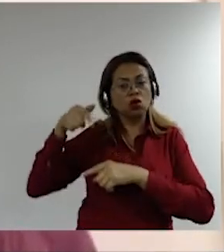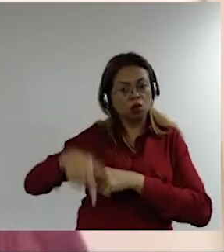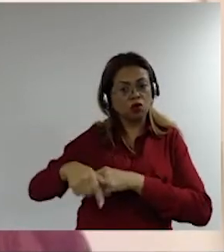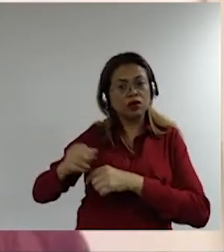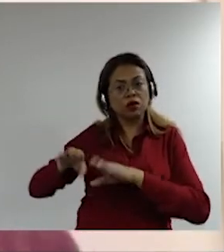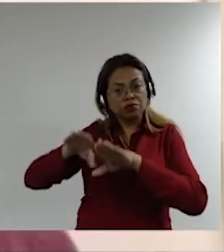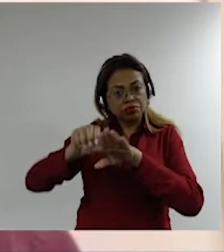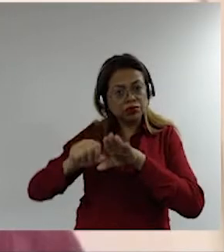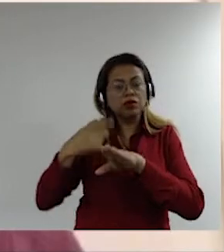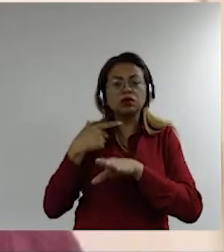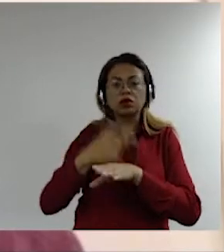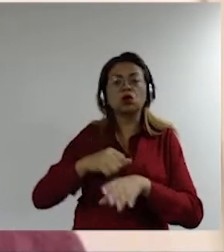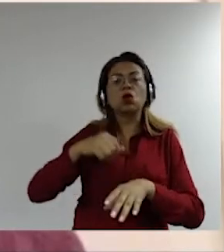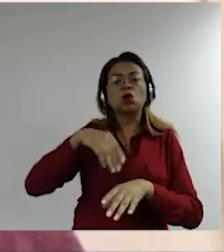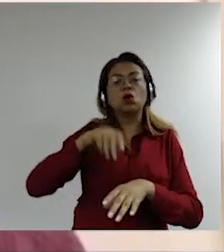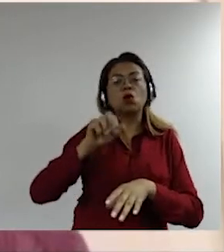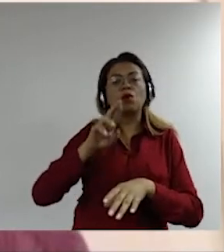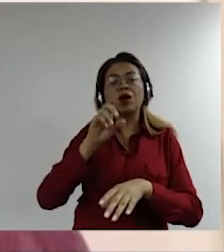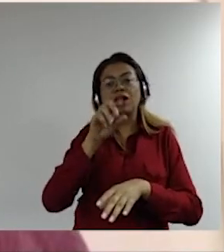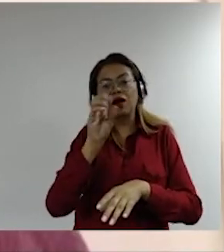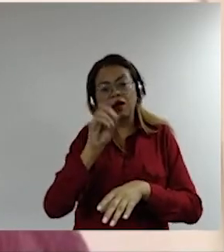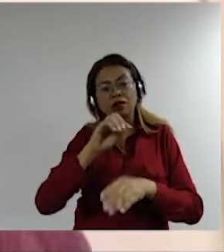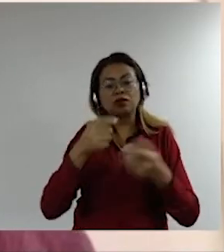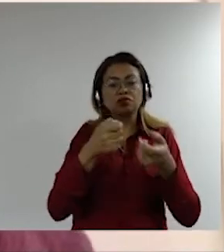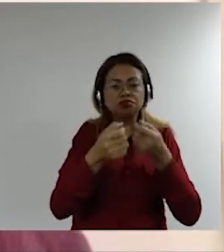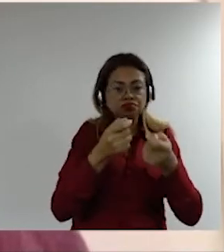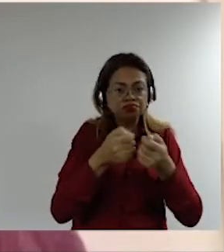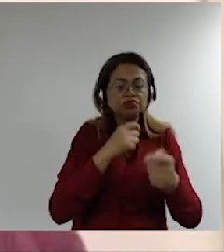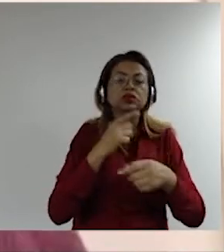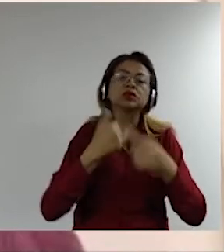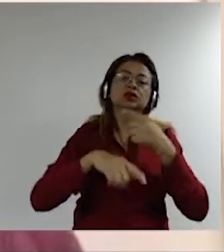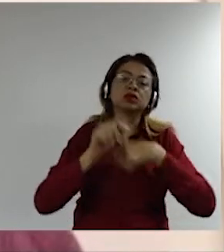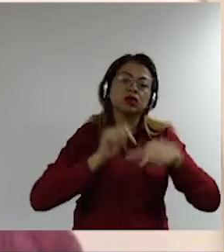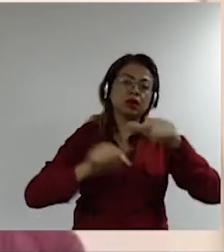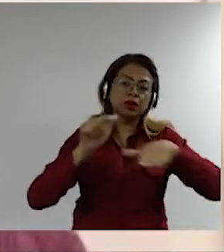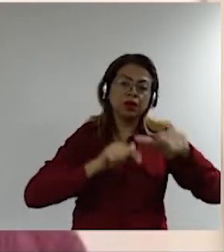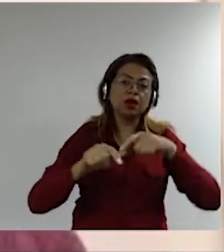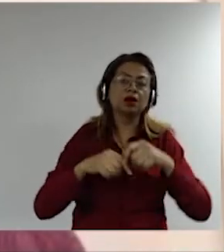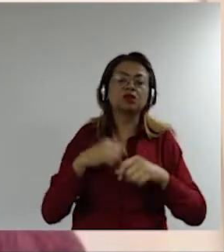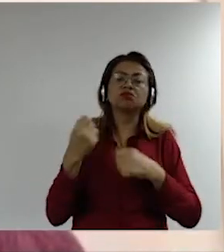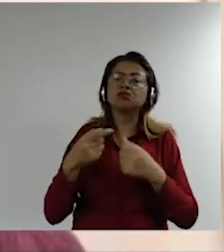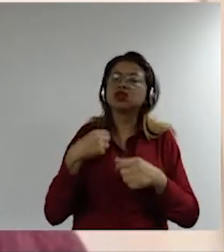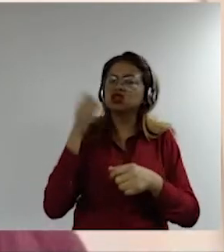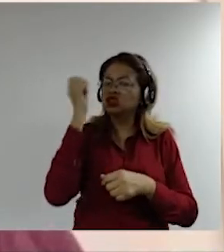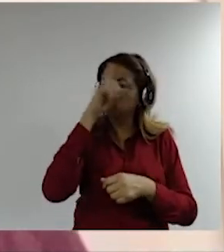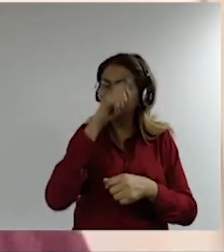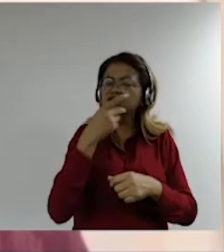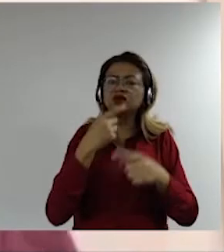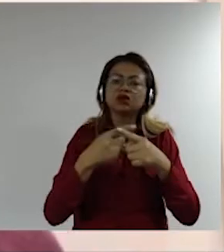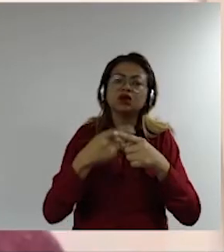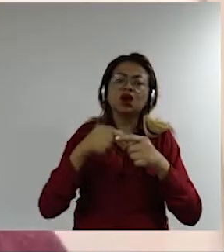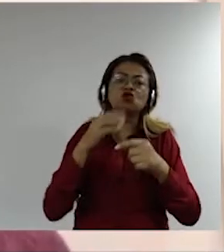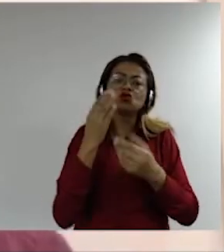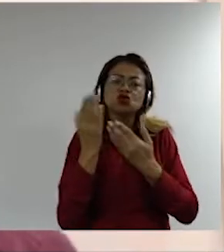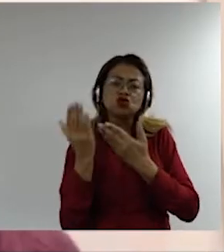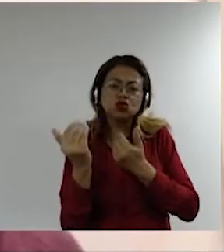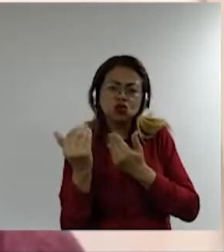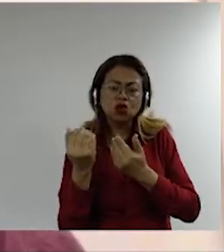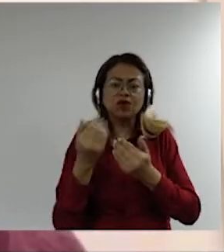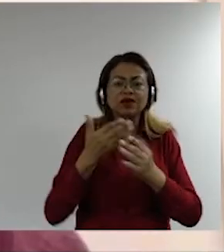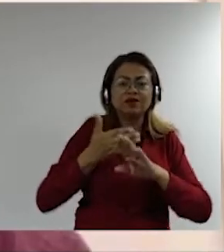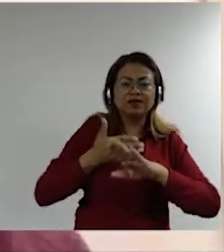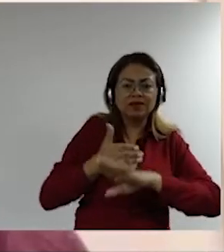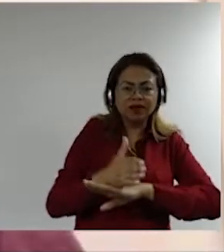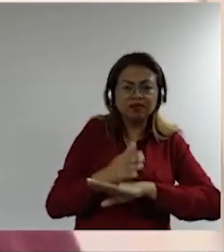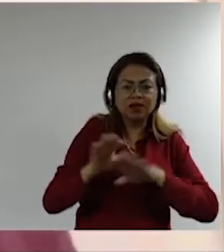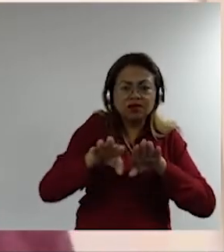difícil, vai ser sempre mais difícil para os jovens, então seria necessário políticas de estímulo para a contratação desses jovens que estão terminando agora,